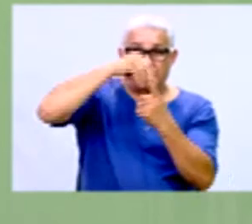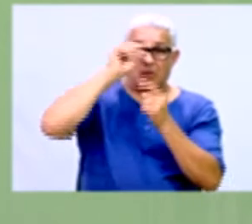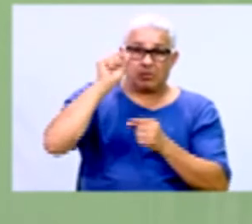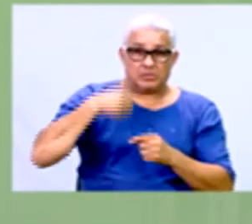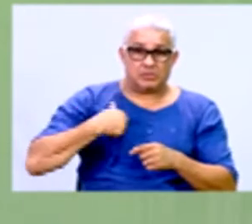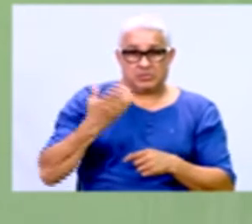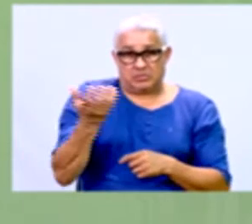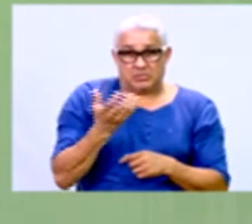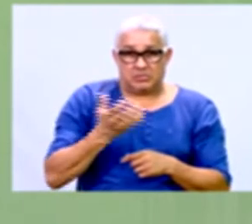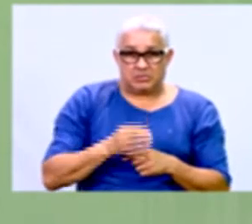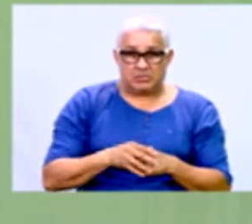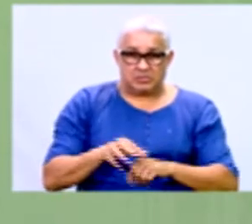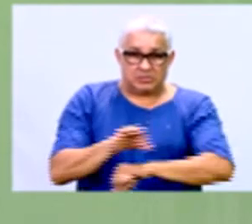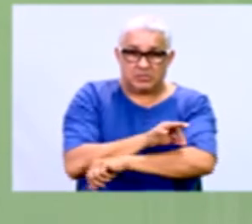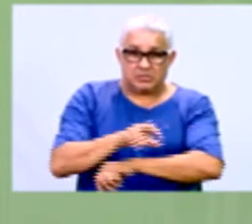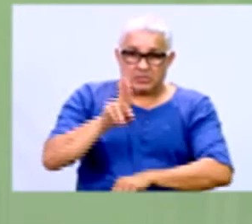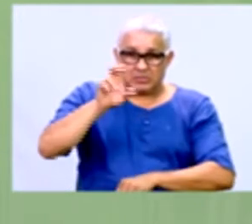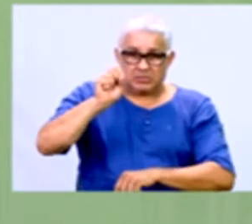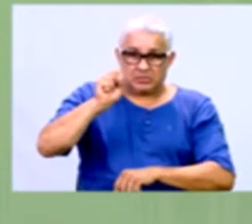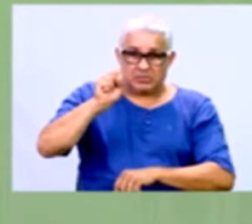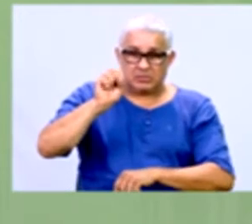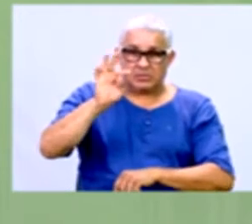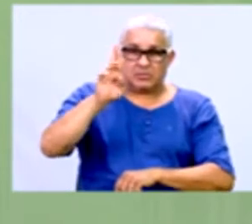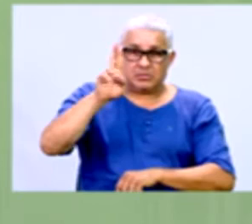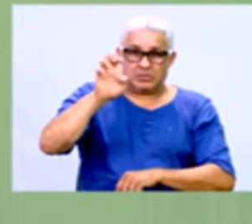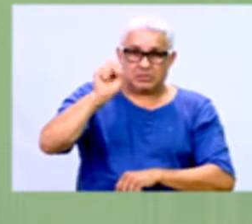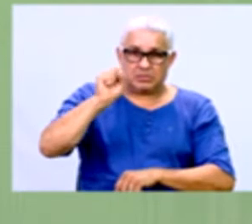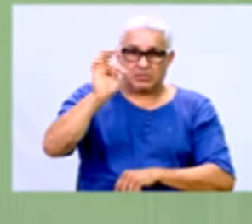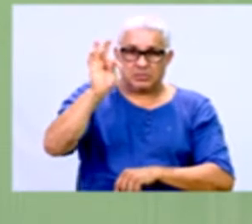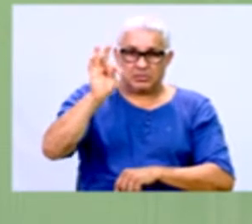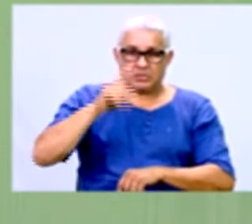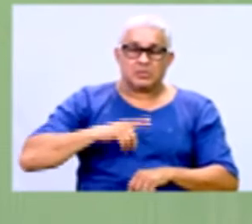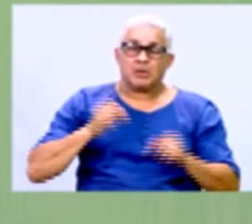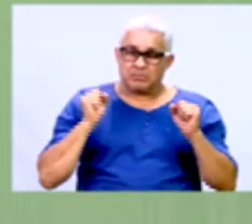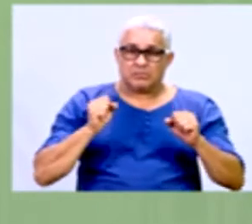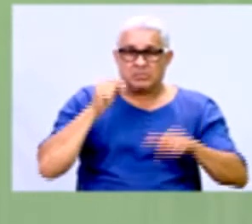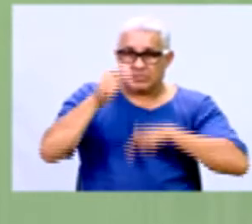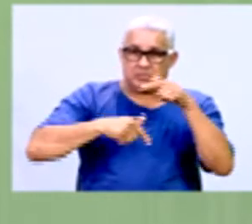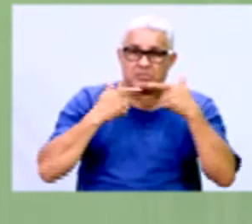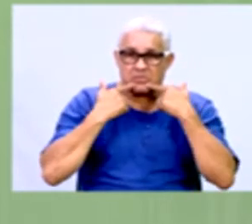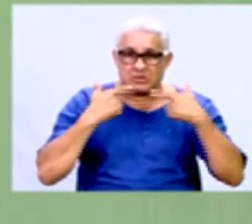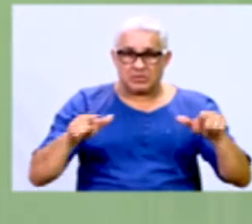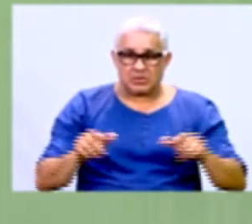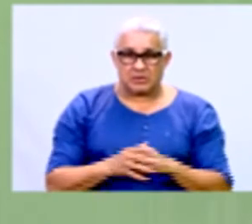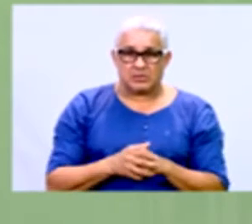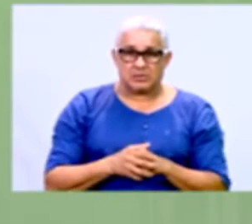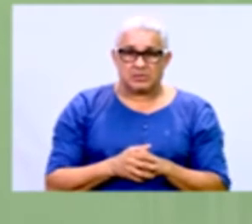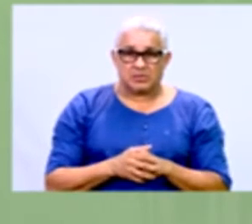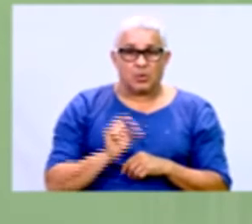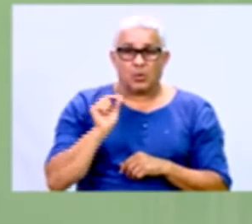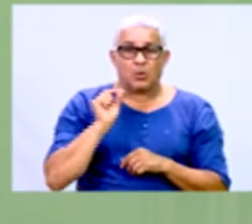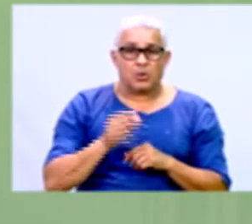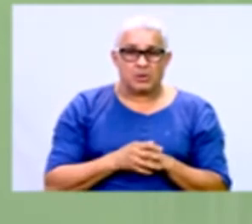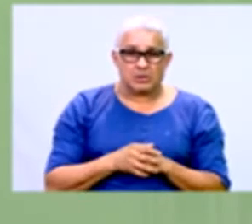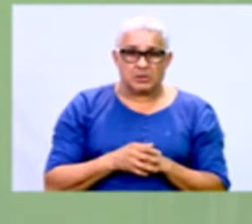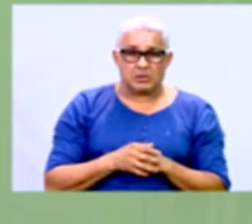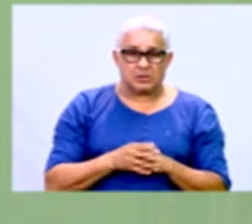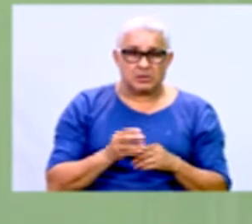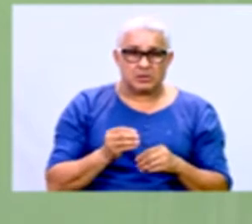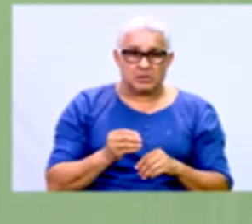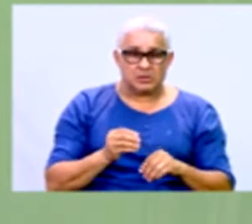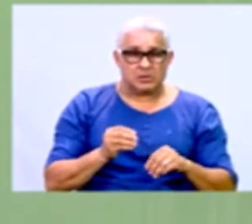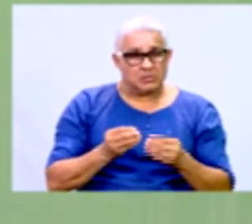quer, né? Arquitetura RESTful, ou seja, a gente pode trabalhar com a linguagem simplesmente para fornecer o